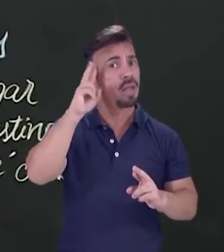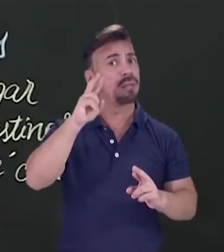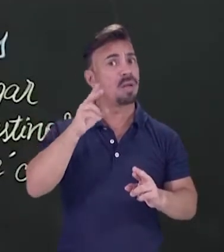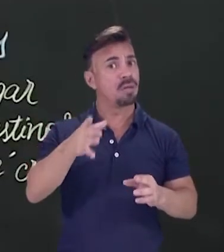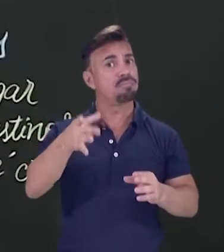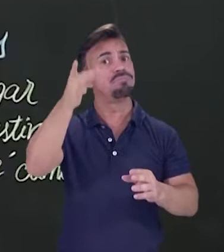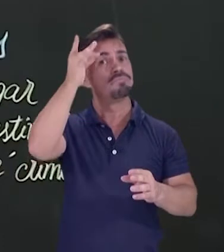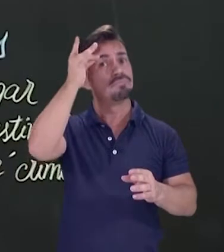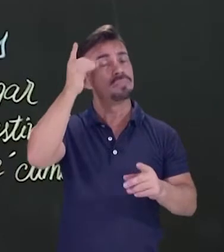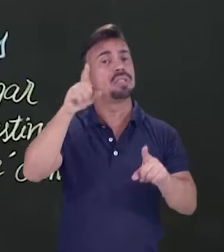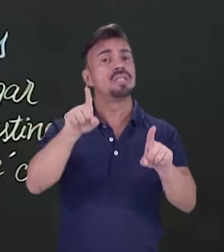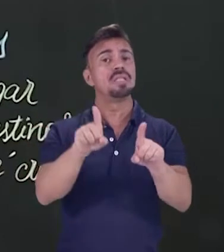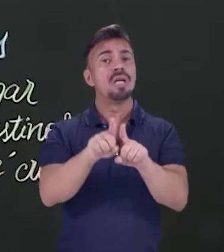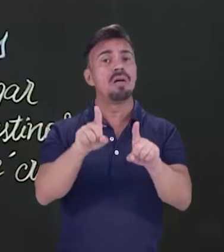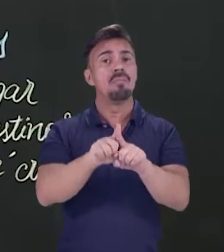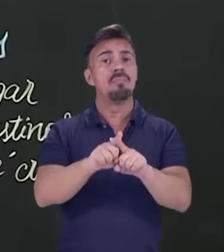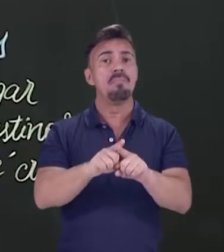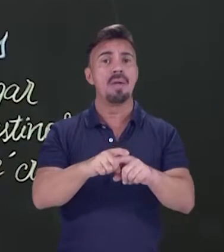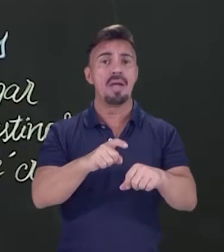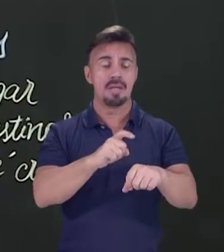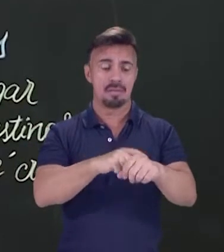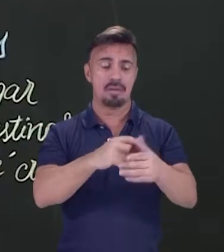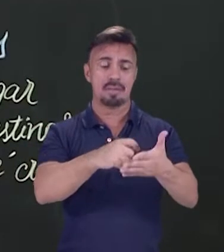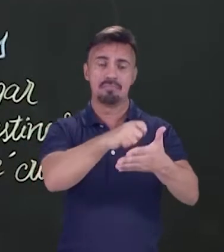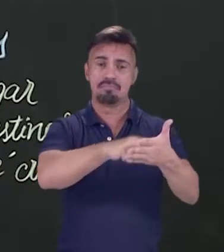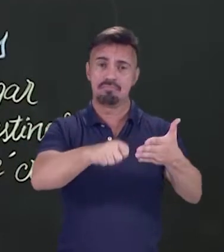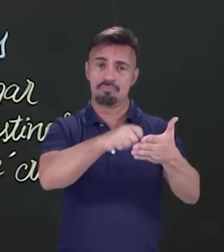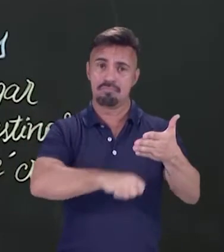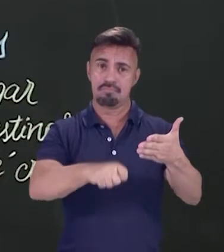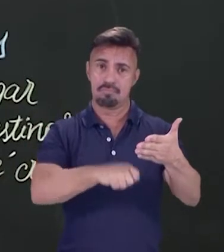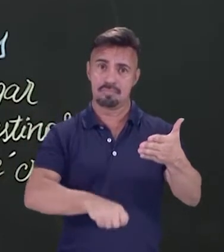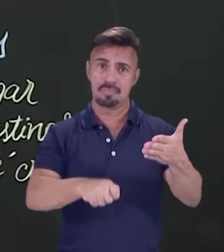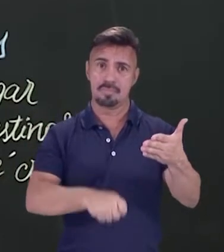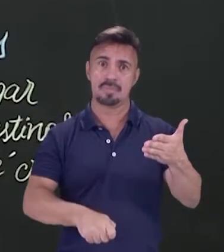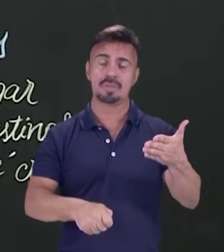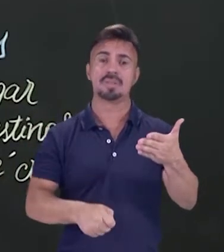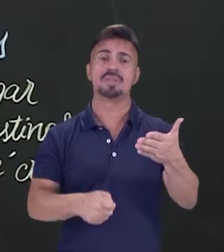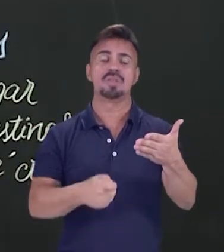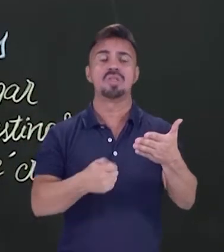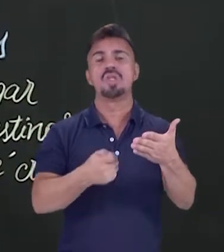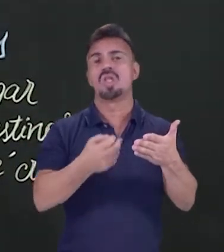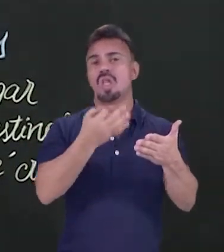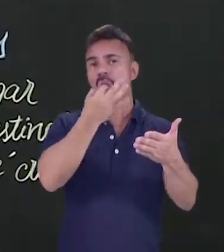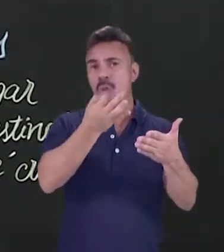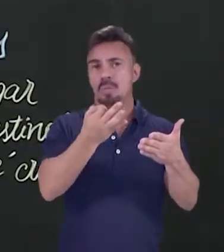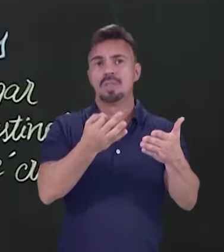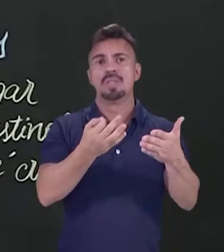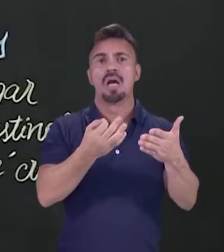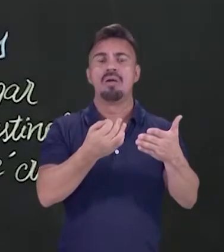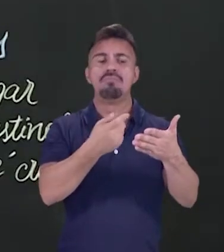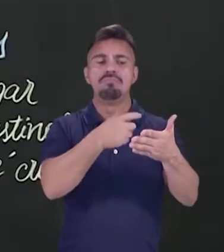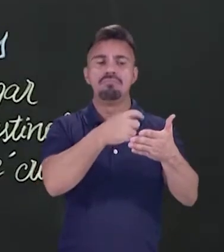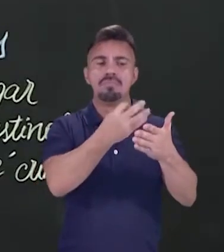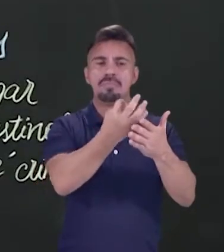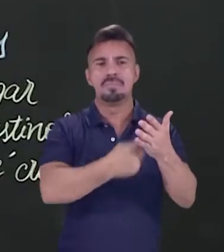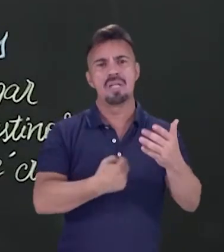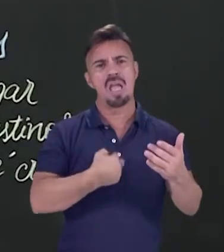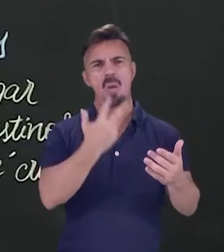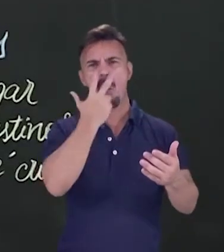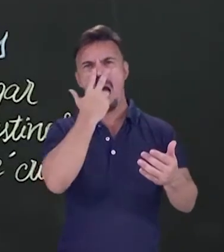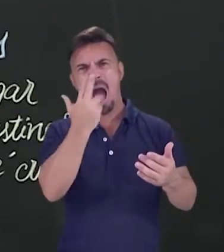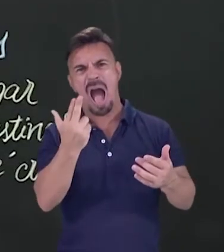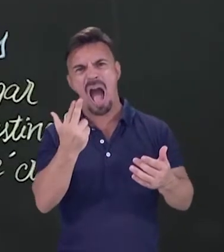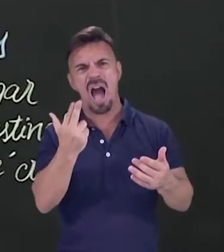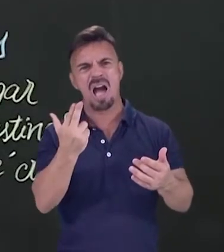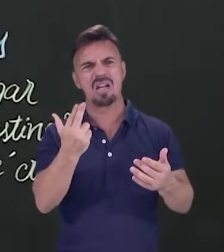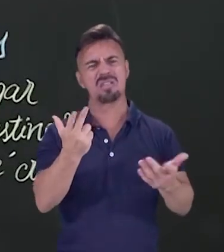disso. Na hora de construir um texto argumentativo, embora A gente dispensa aquelas expressões do eu acho,